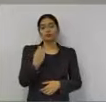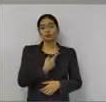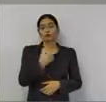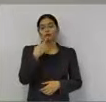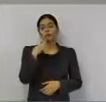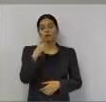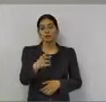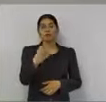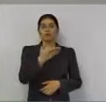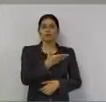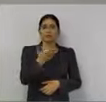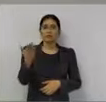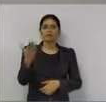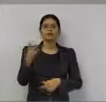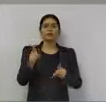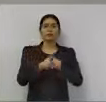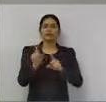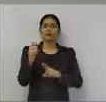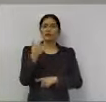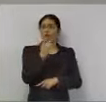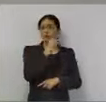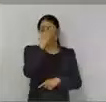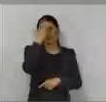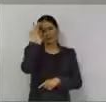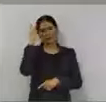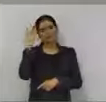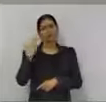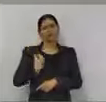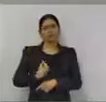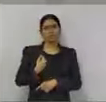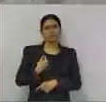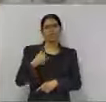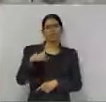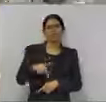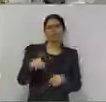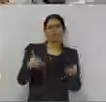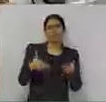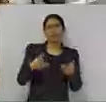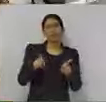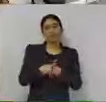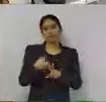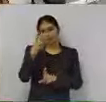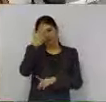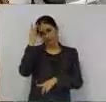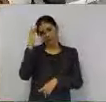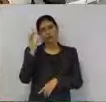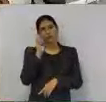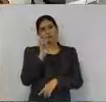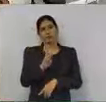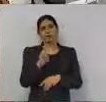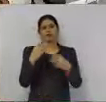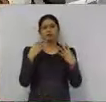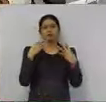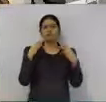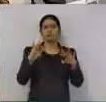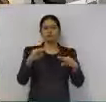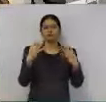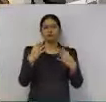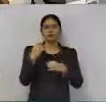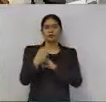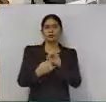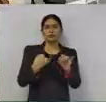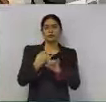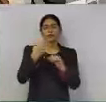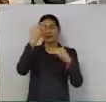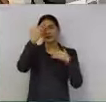você e para todos os demais que acompanham presencialmente pela internet. Muito obrigado, Matheus. Obrigado a todos os ouvintes e todos que